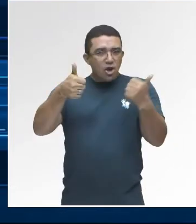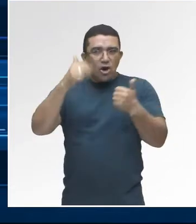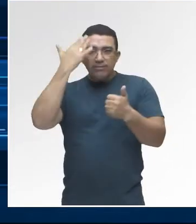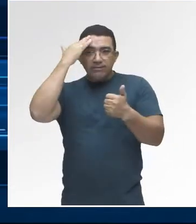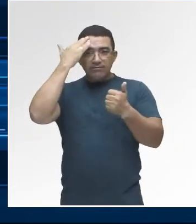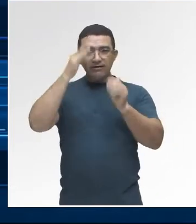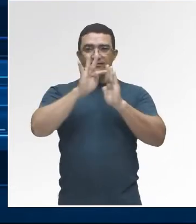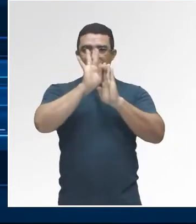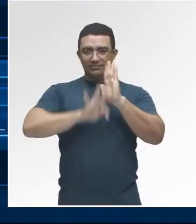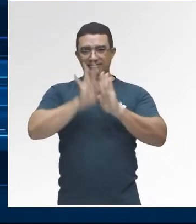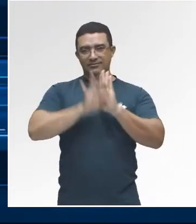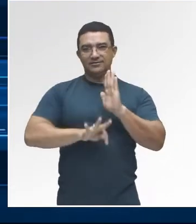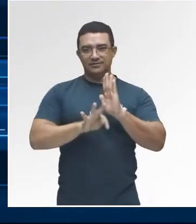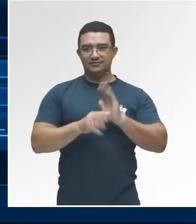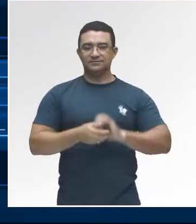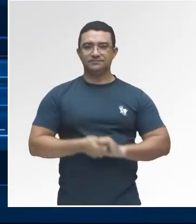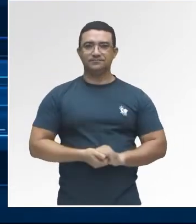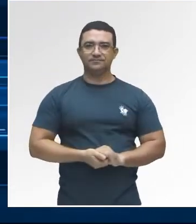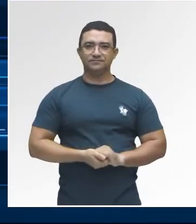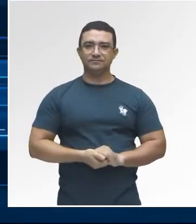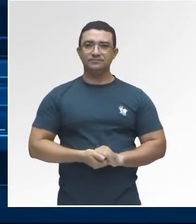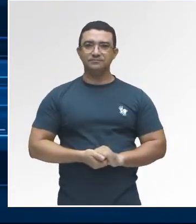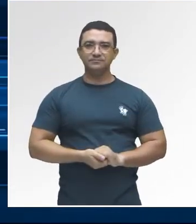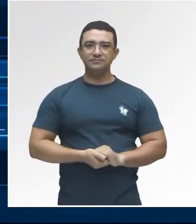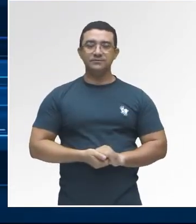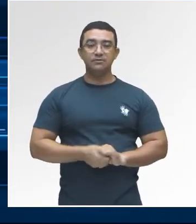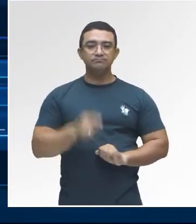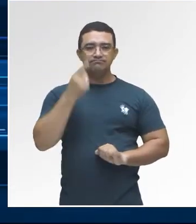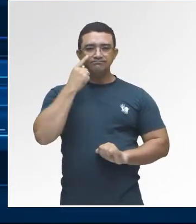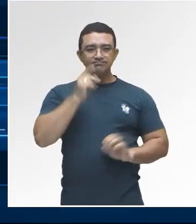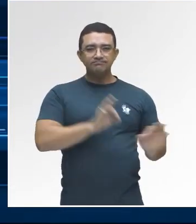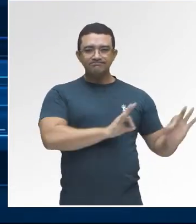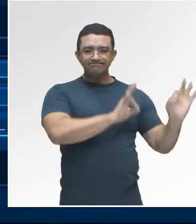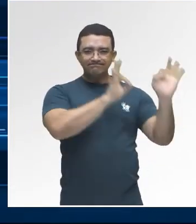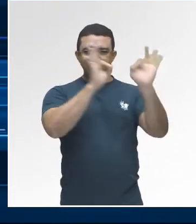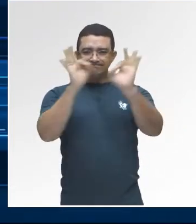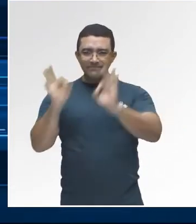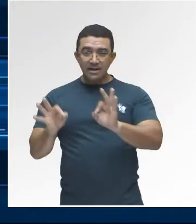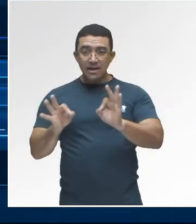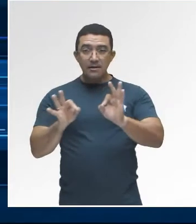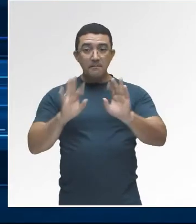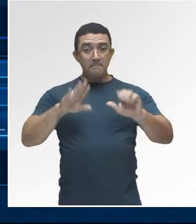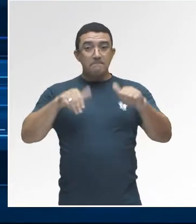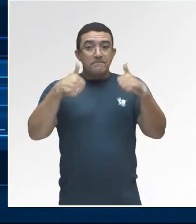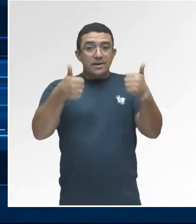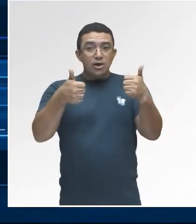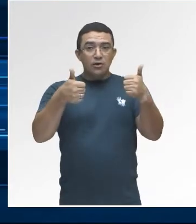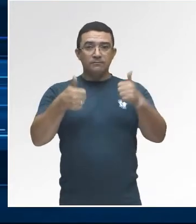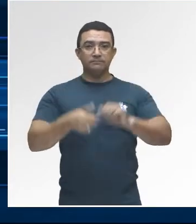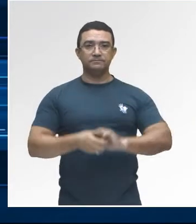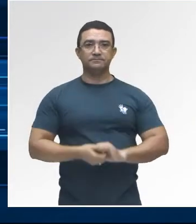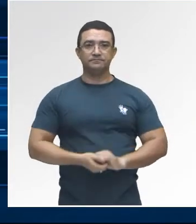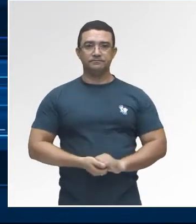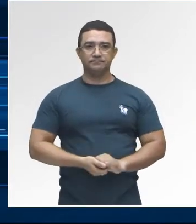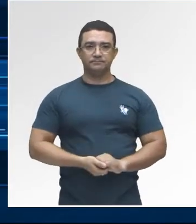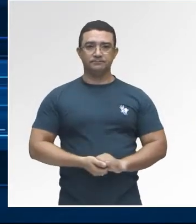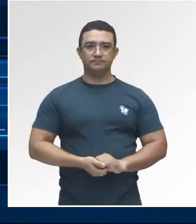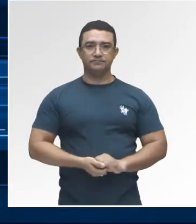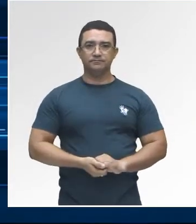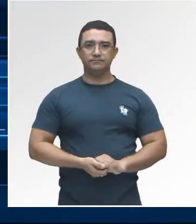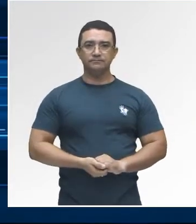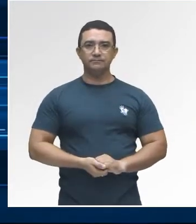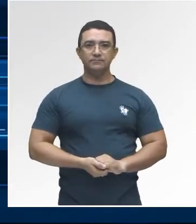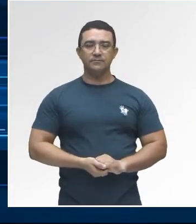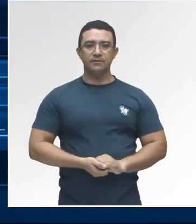entender o texto, certo? Então, vamos dar uma olhadinha um pouquinho melhor sobre o que é o prior knowledge. Vamos dar uma olhada comigo. Olha